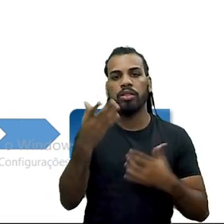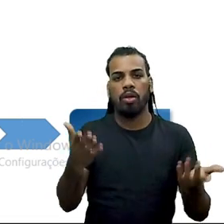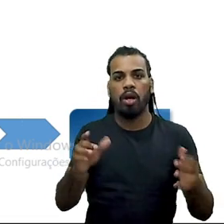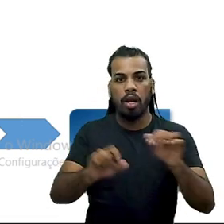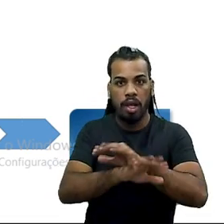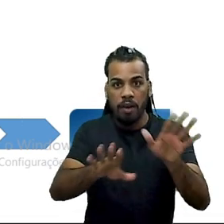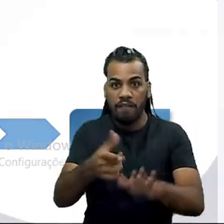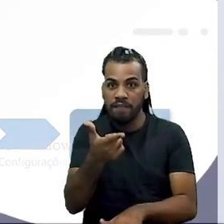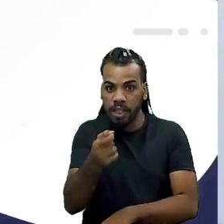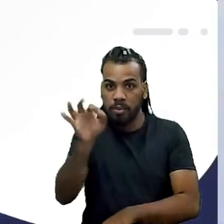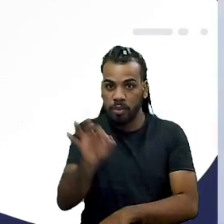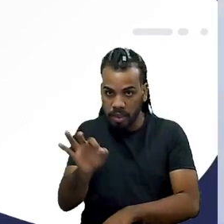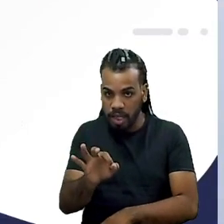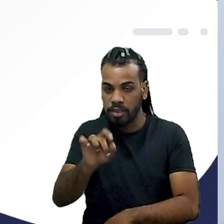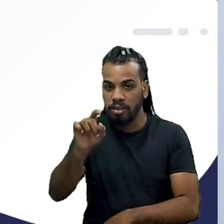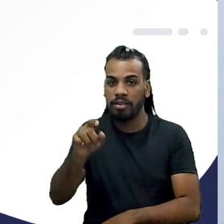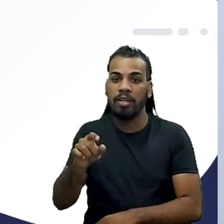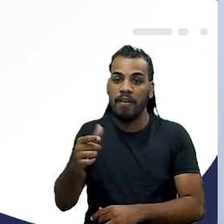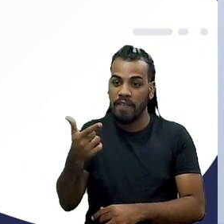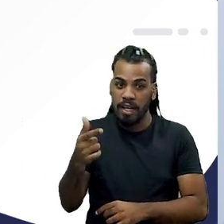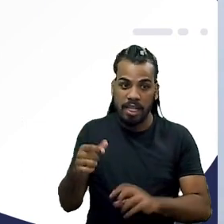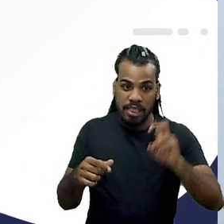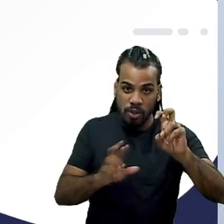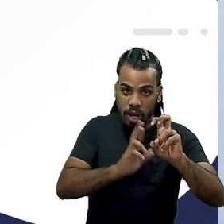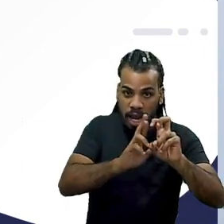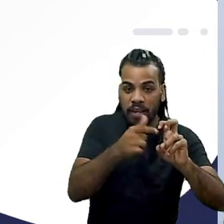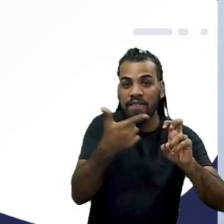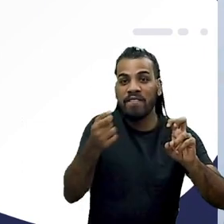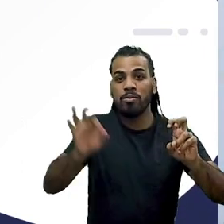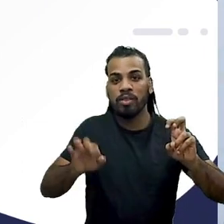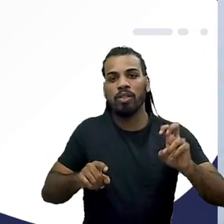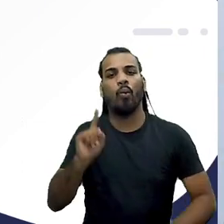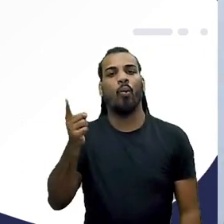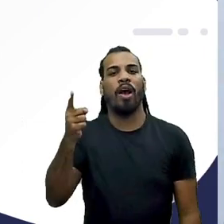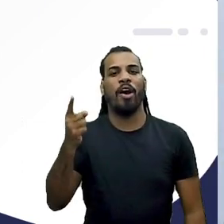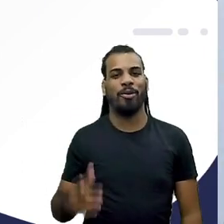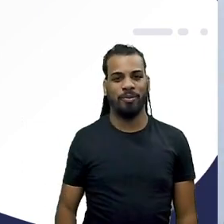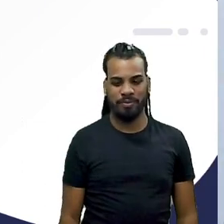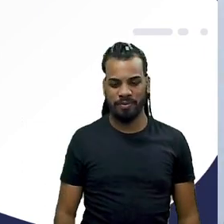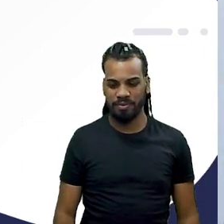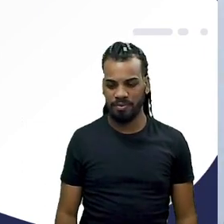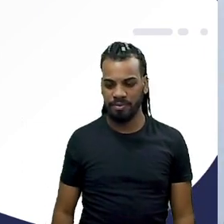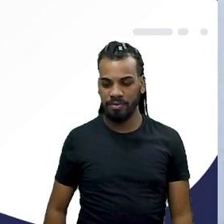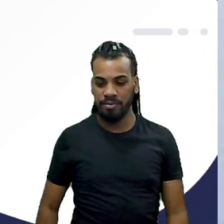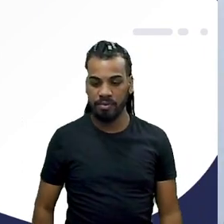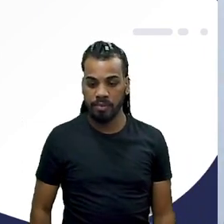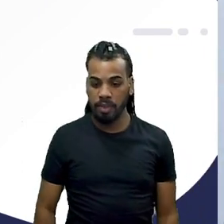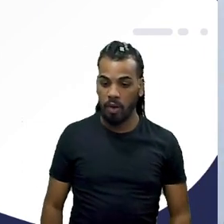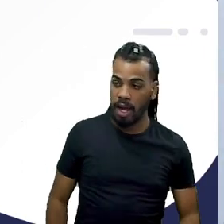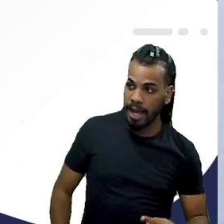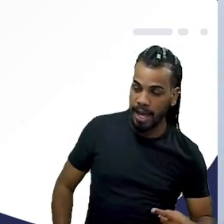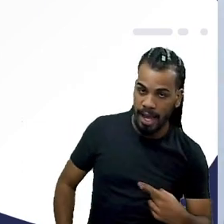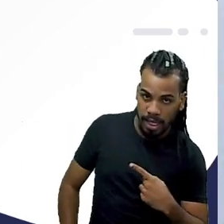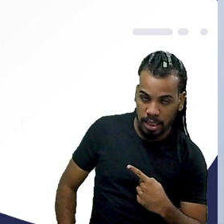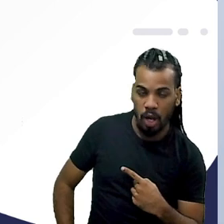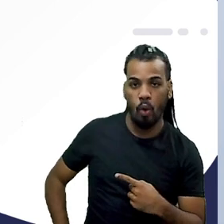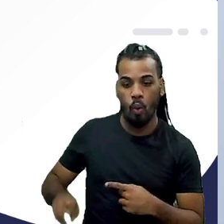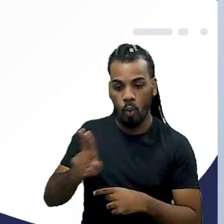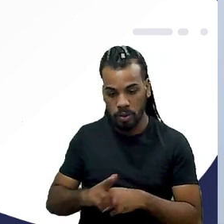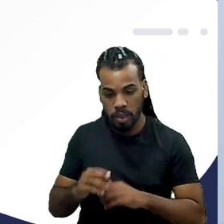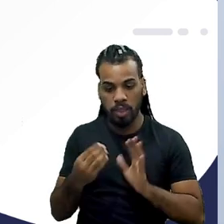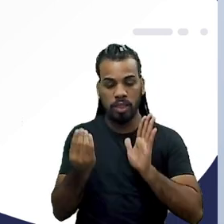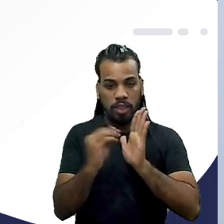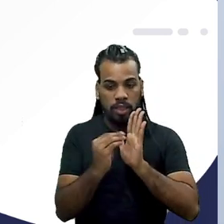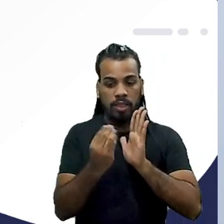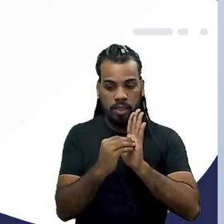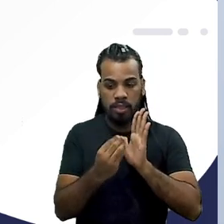aí que 20% de 5 é R$1. O interessante, quando você usa uma ferramenta dessa e você calcula seus preços de